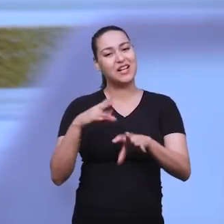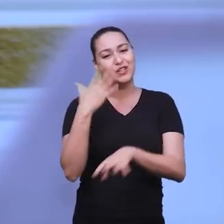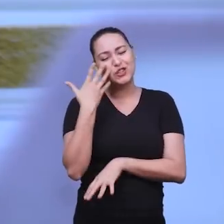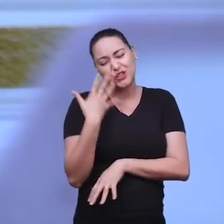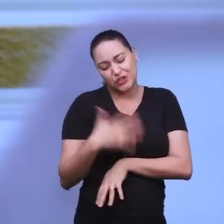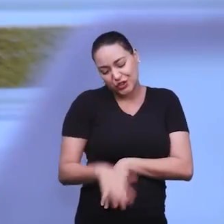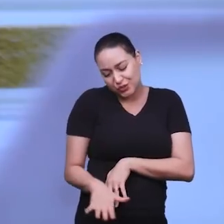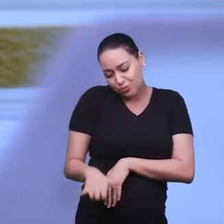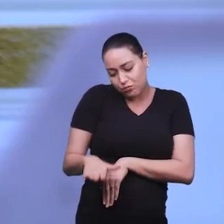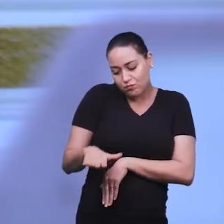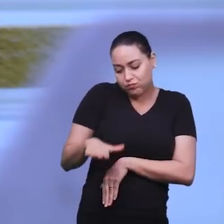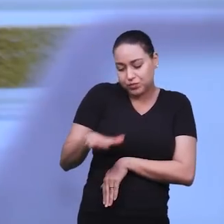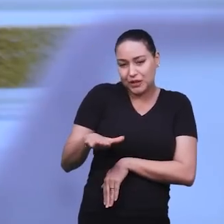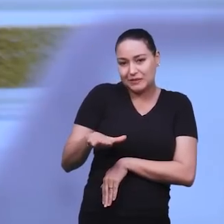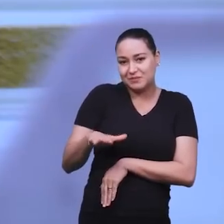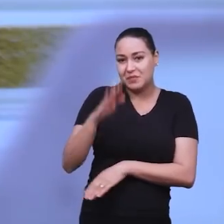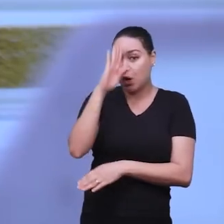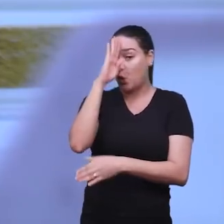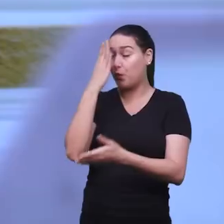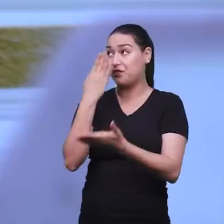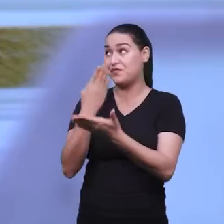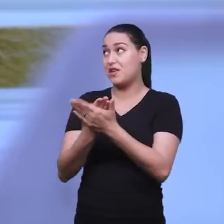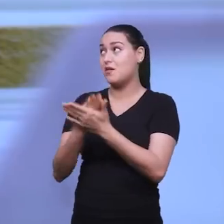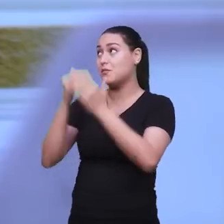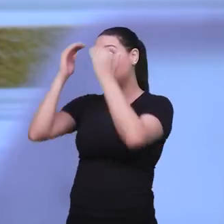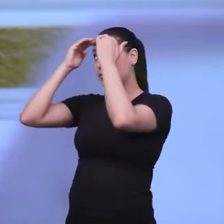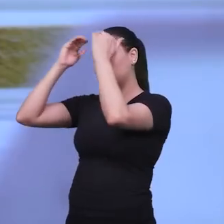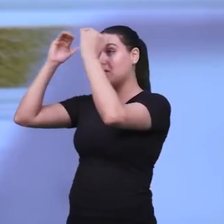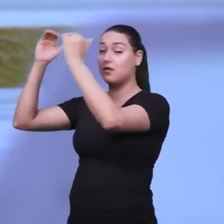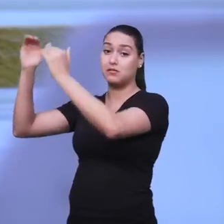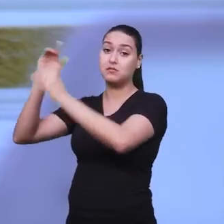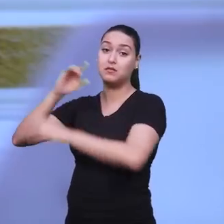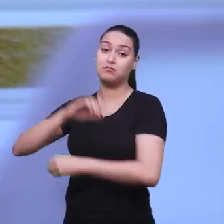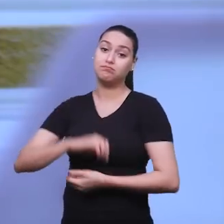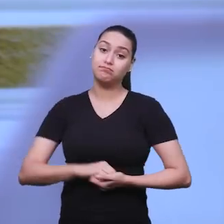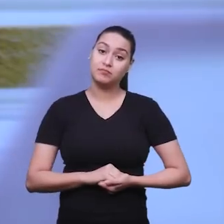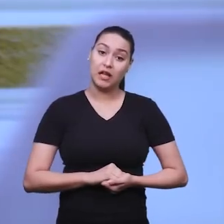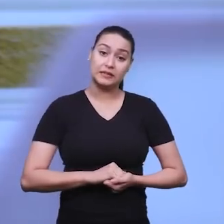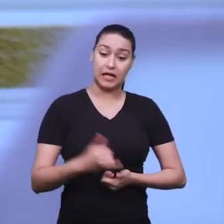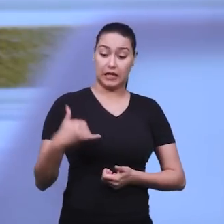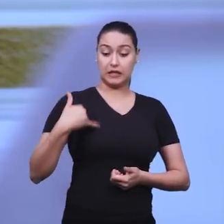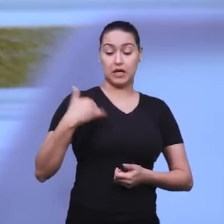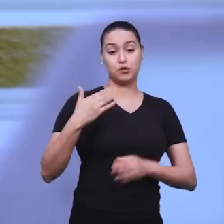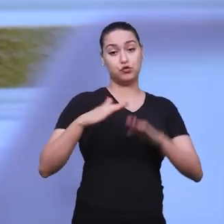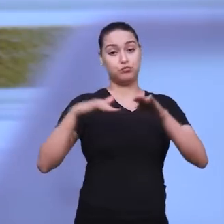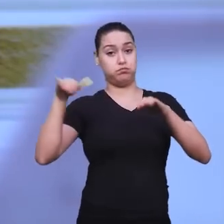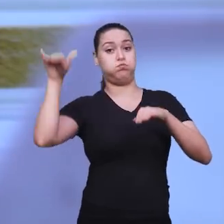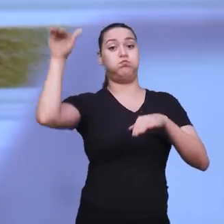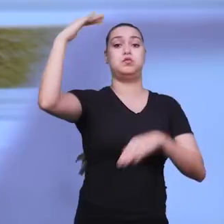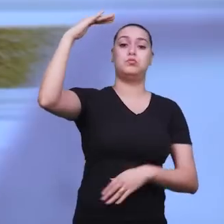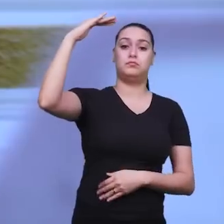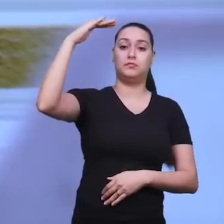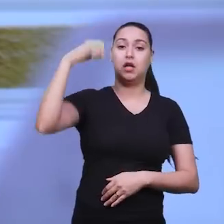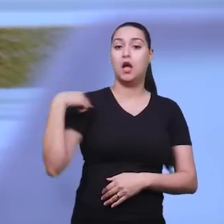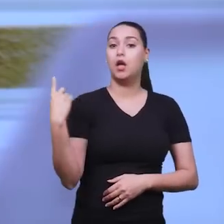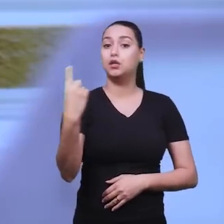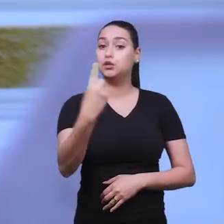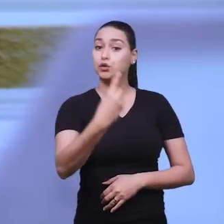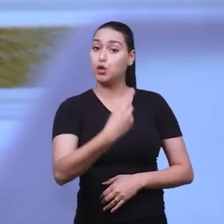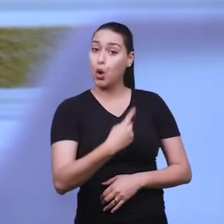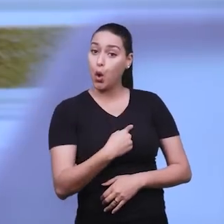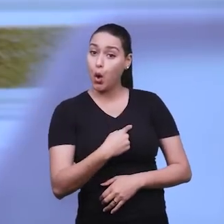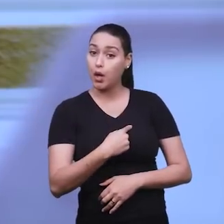ensinada desde a infância, o que gerou confiança para a decisão de ser obediente nessa fase. E